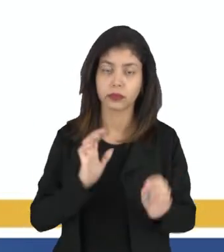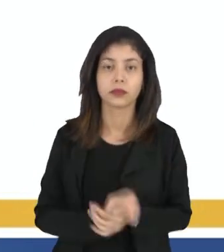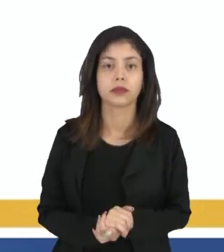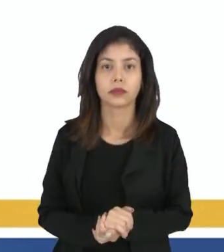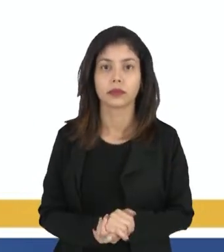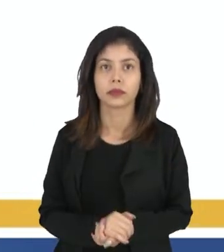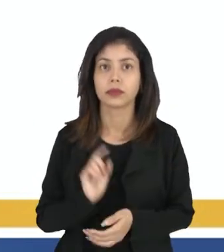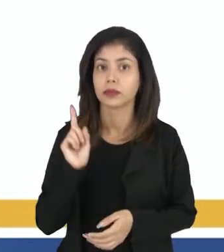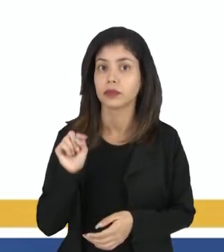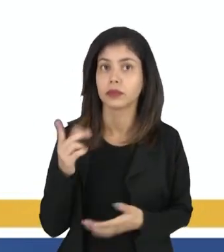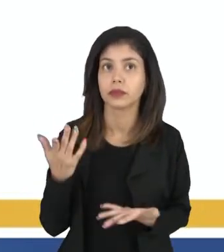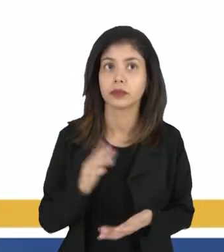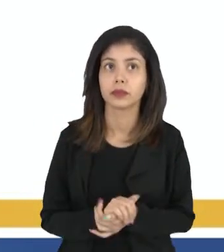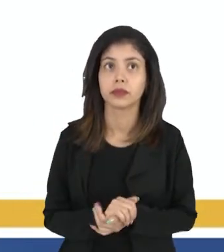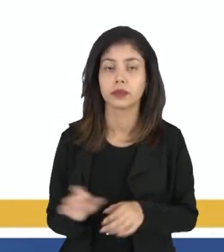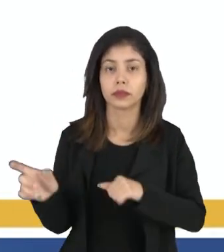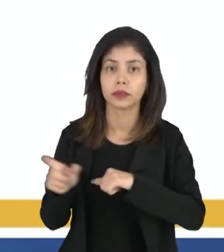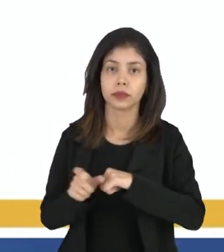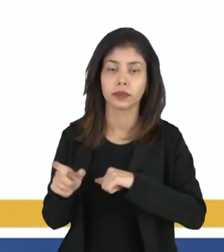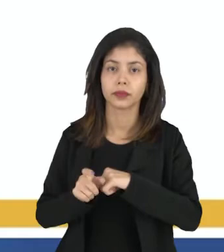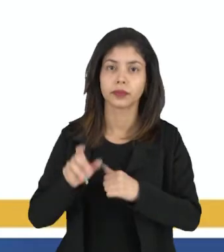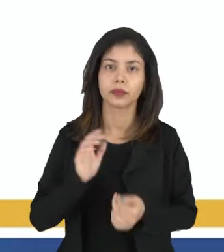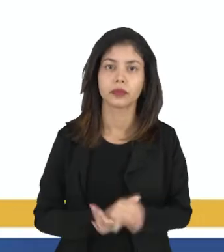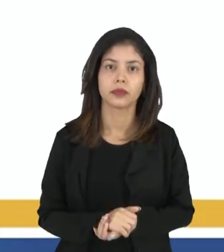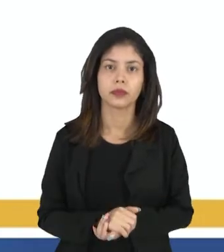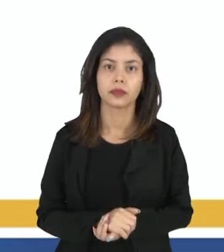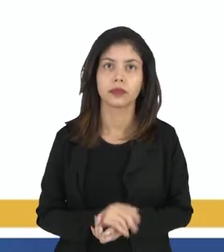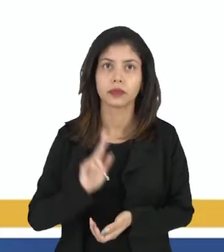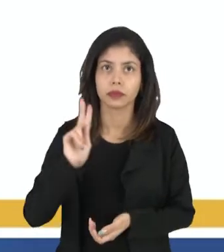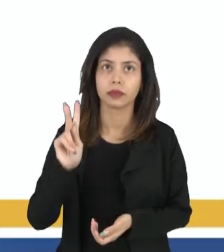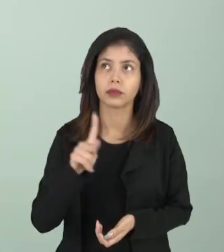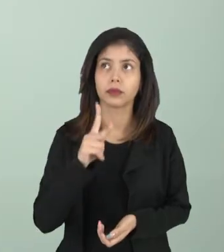present perfect é sujeito,